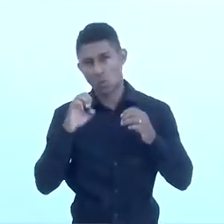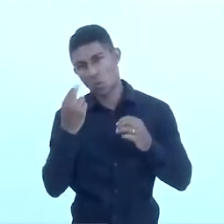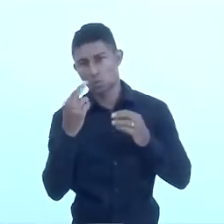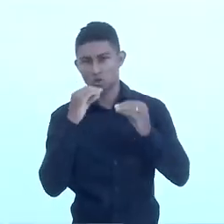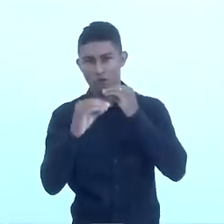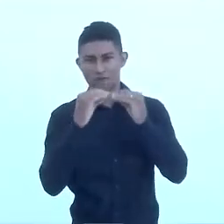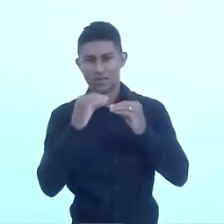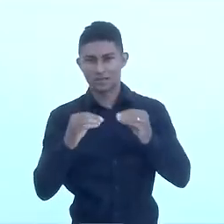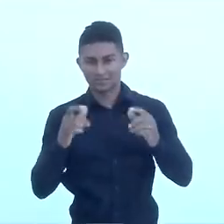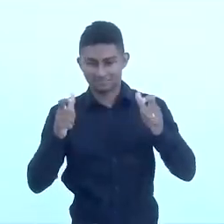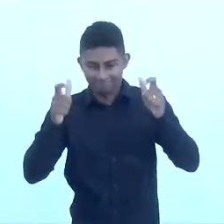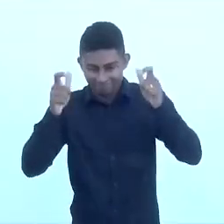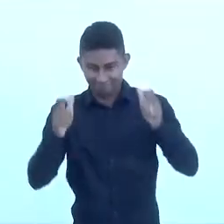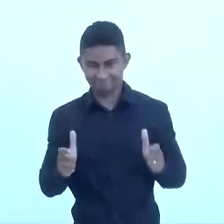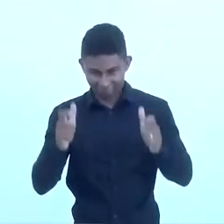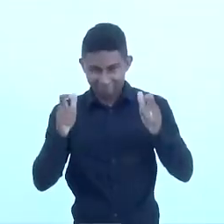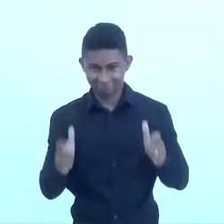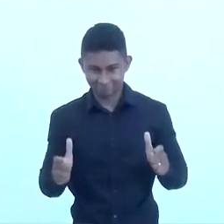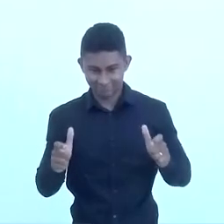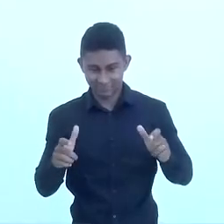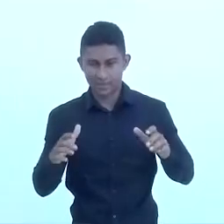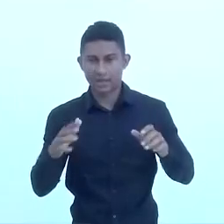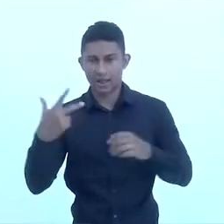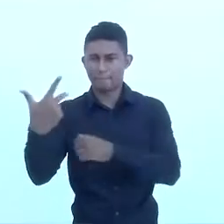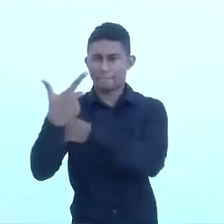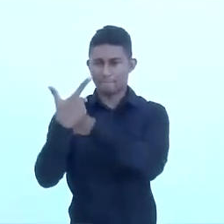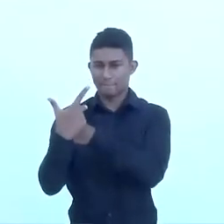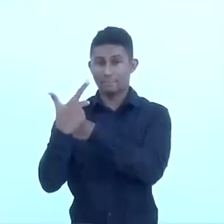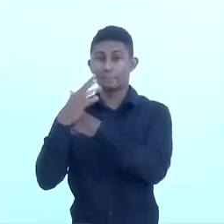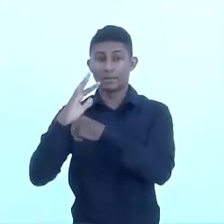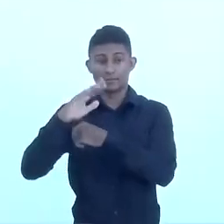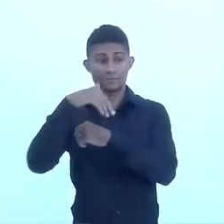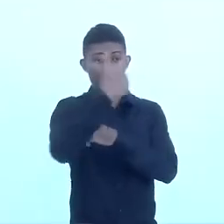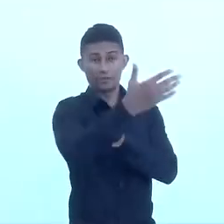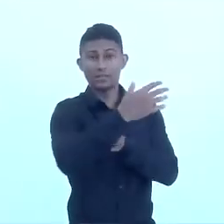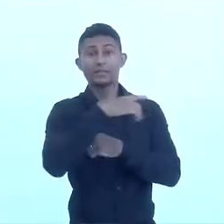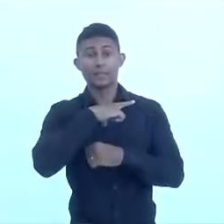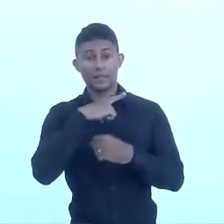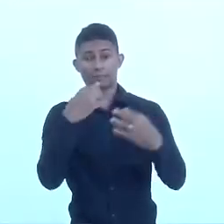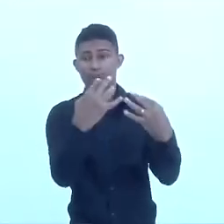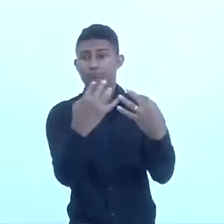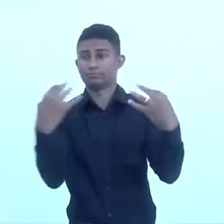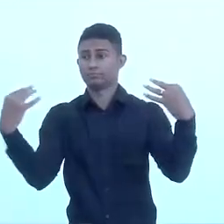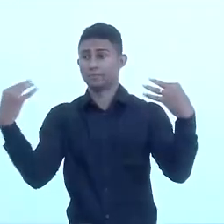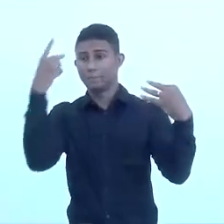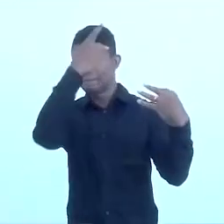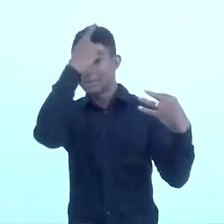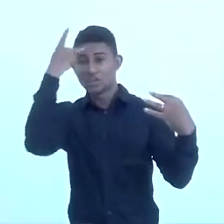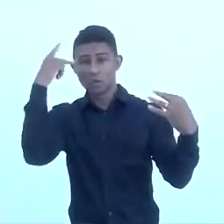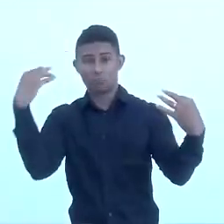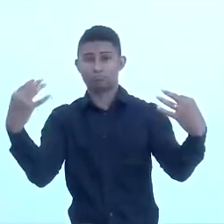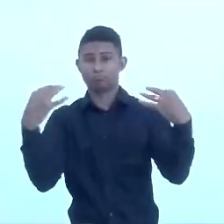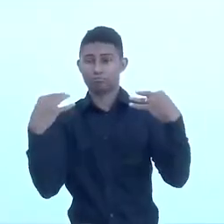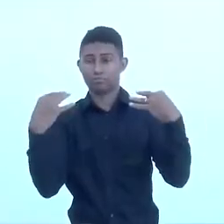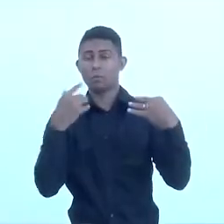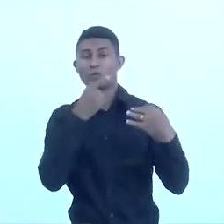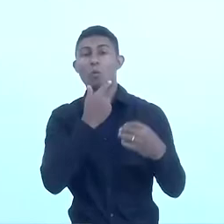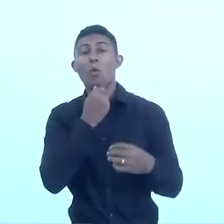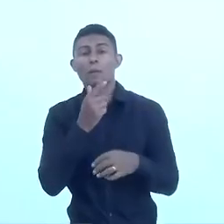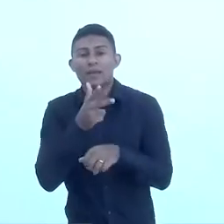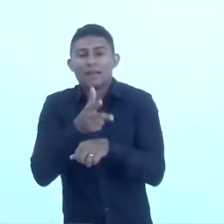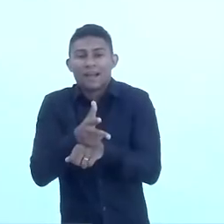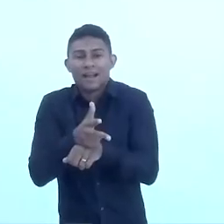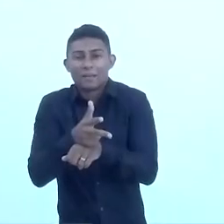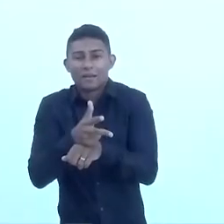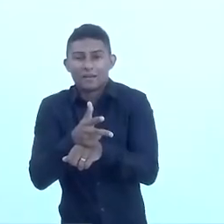você está fazendo uma novela ou está fazendo, interpretando, tem um monte de gente assistindo. O câmera é o primeiro cara que está assistindo, que ele está de